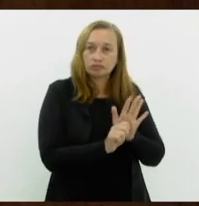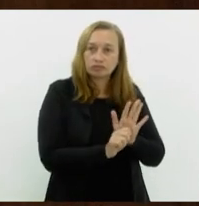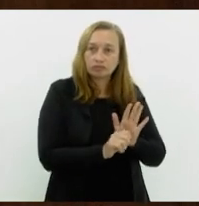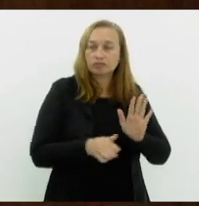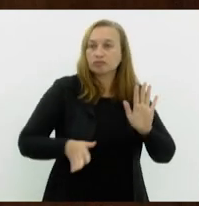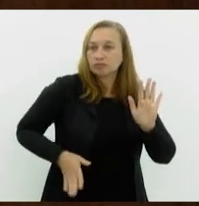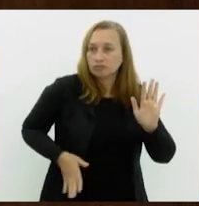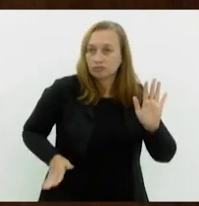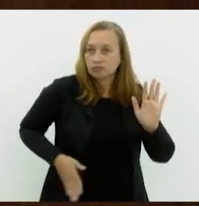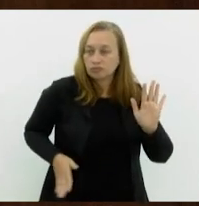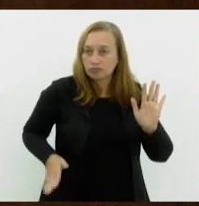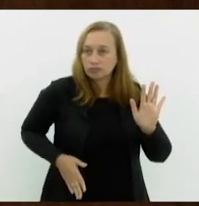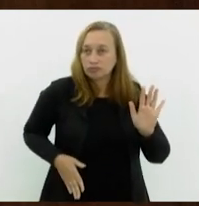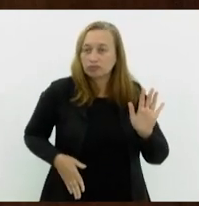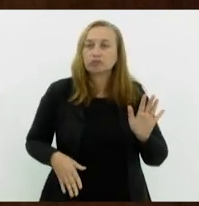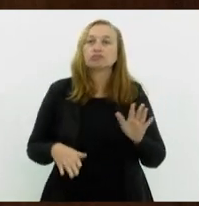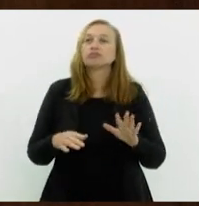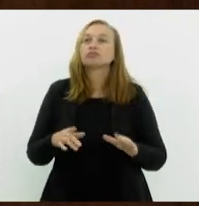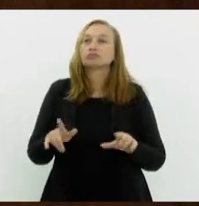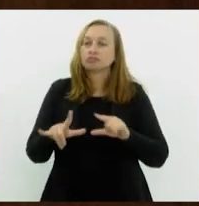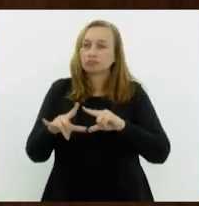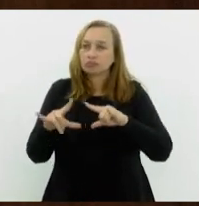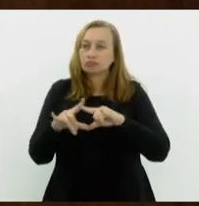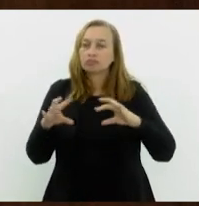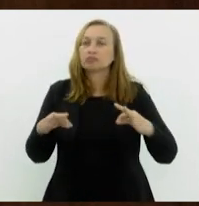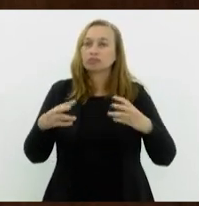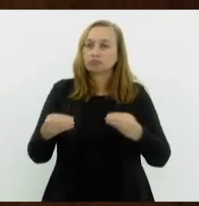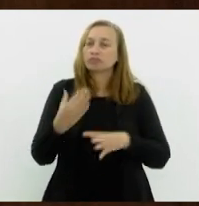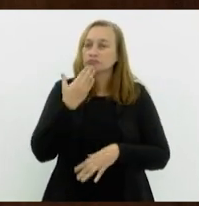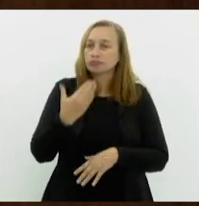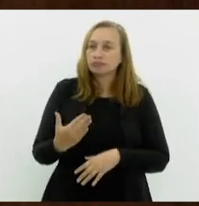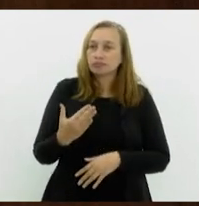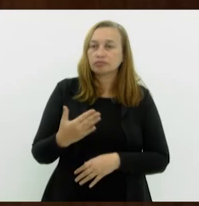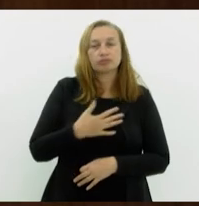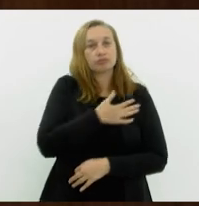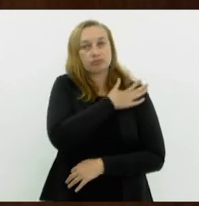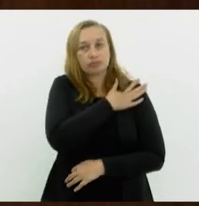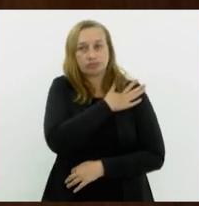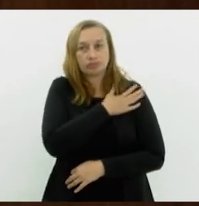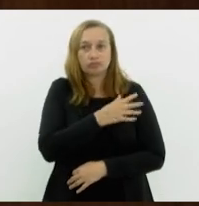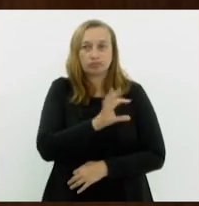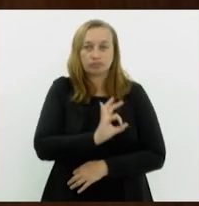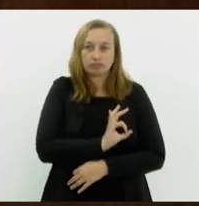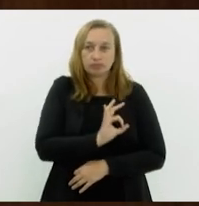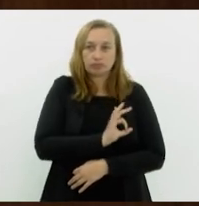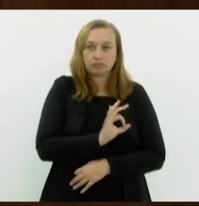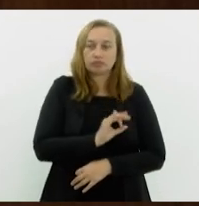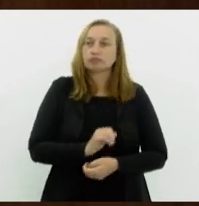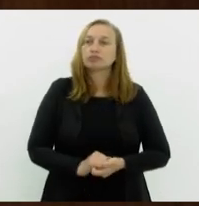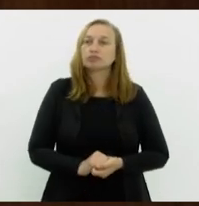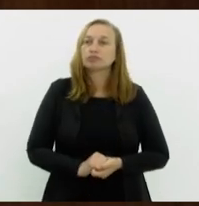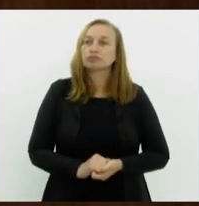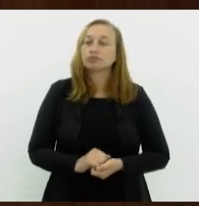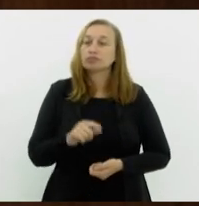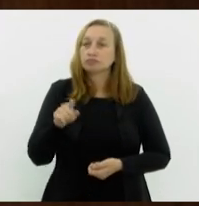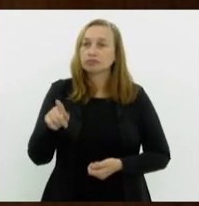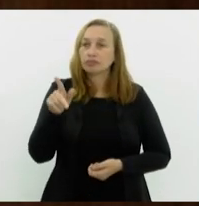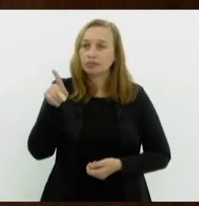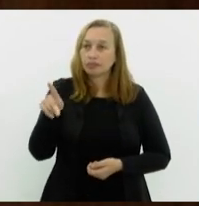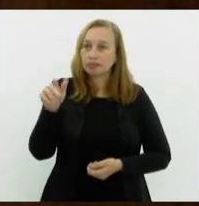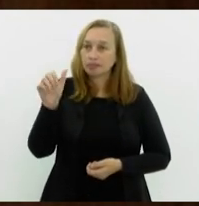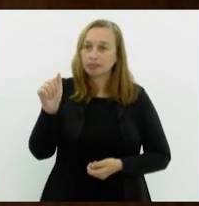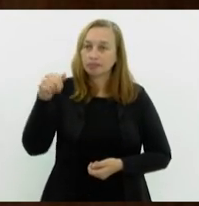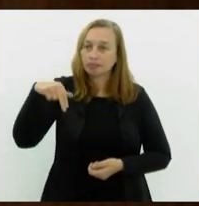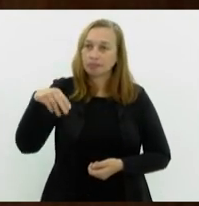ao nobre comandante da Polícia Militar e secretário Coronel Menezes, um destacamento ali no Pantanal, que é de